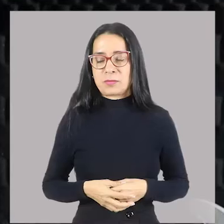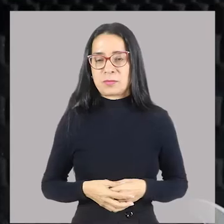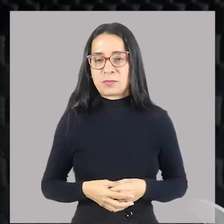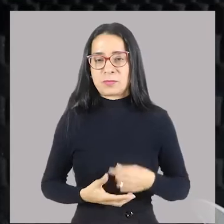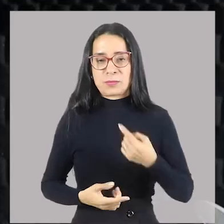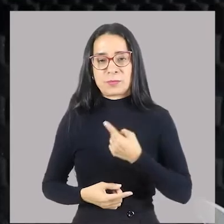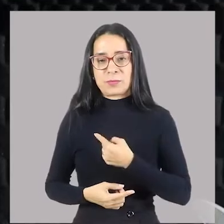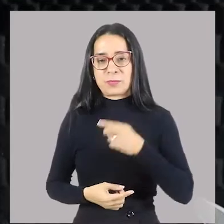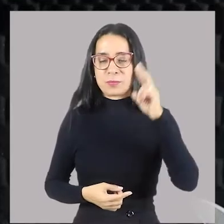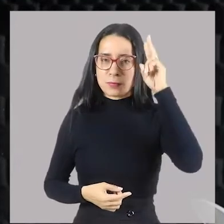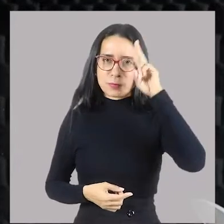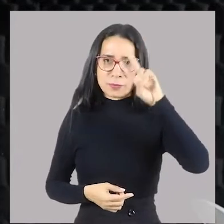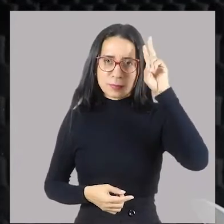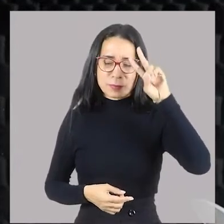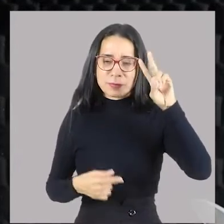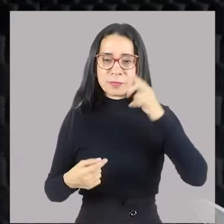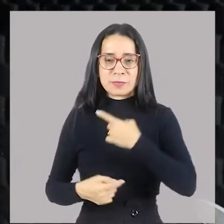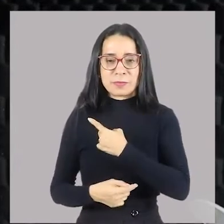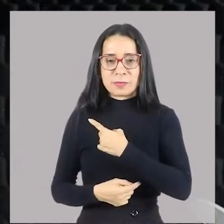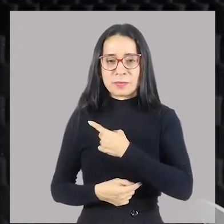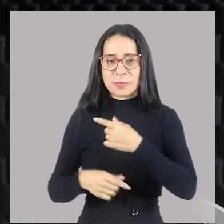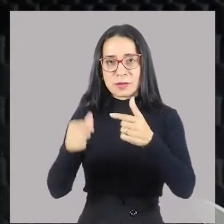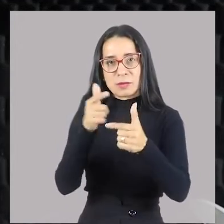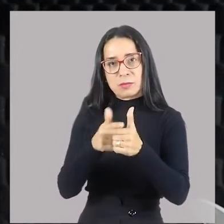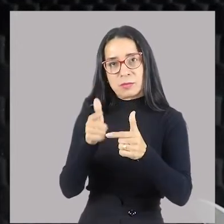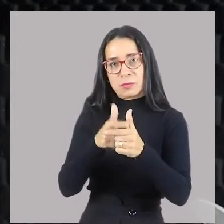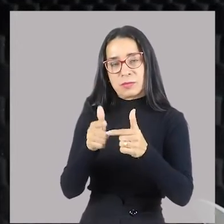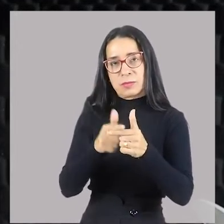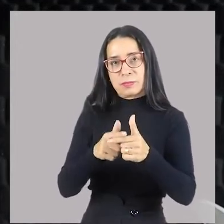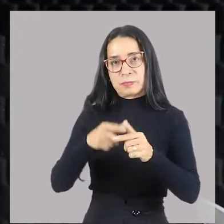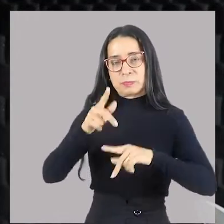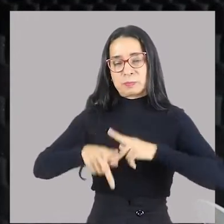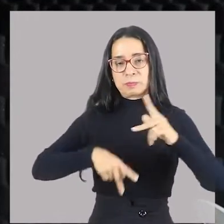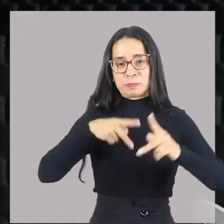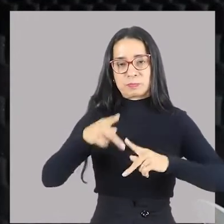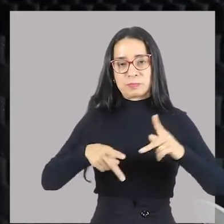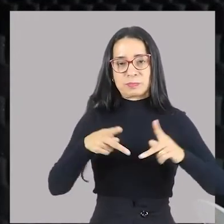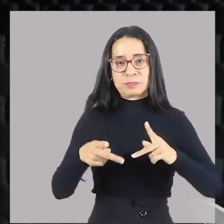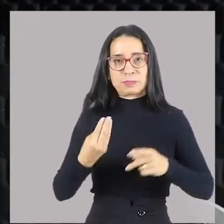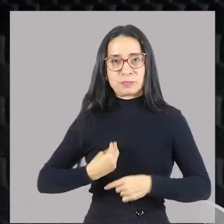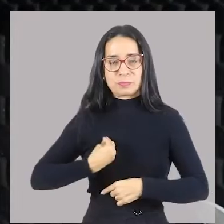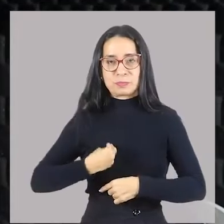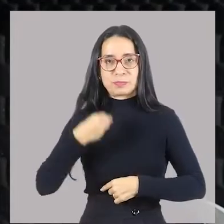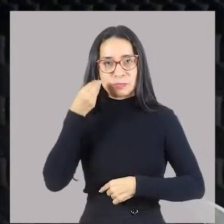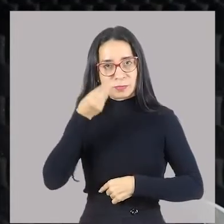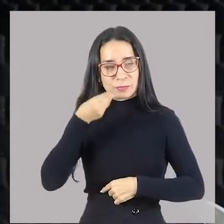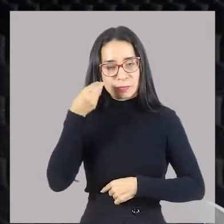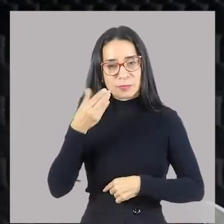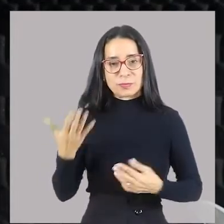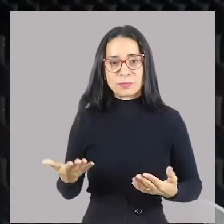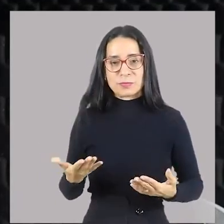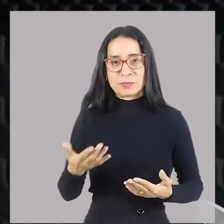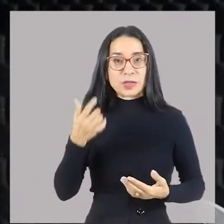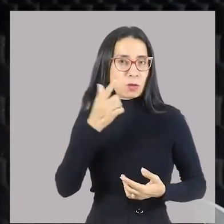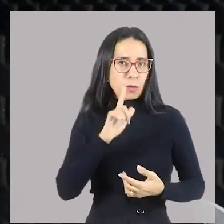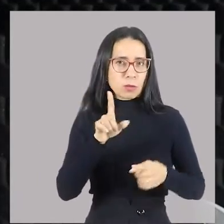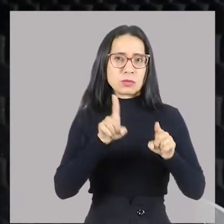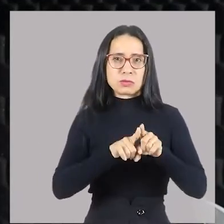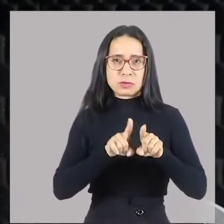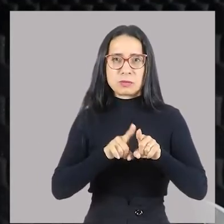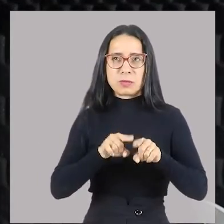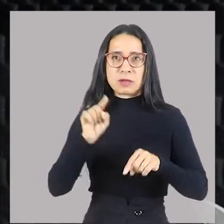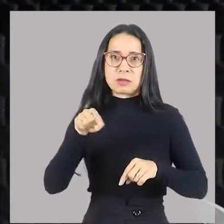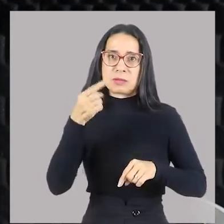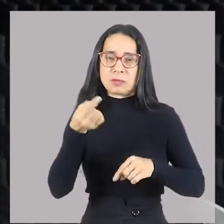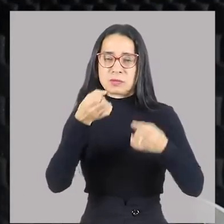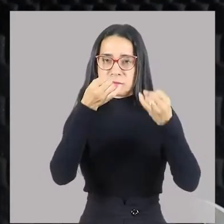perfeitamente dessas problemáticas que a população vivencia, entre outros que nós mais adiante iremos